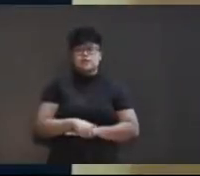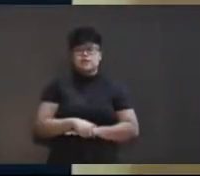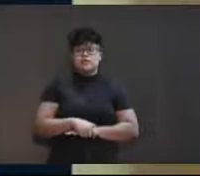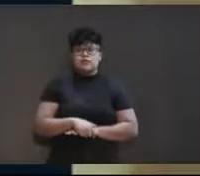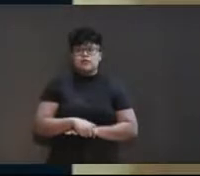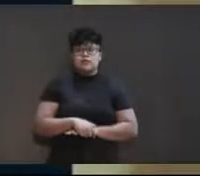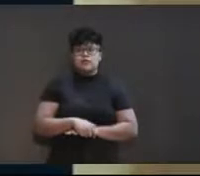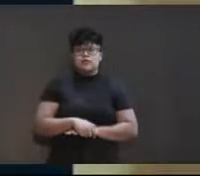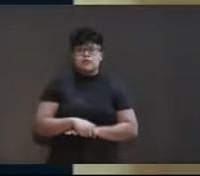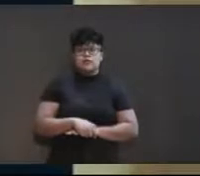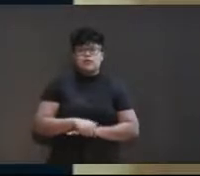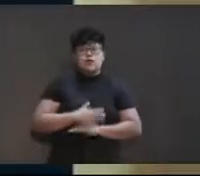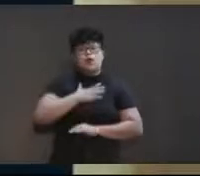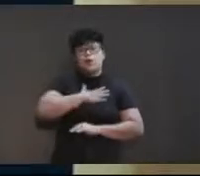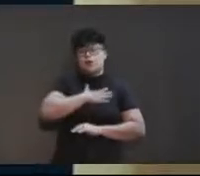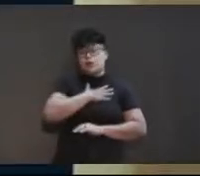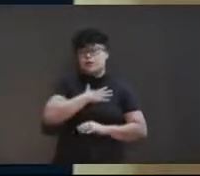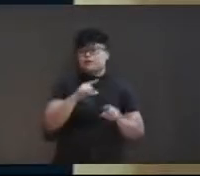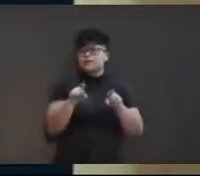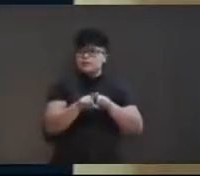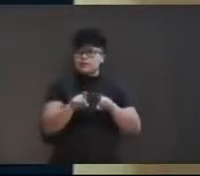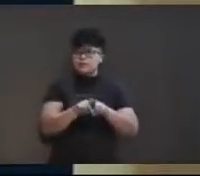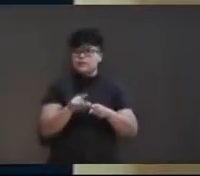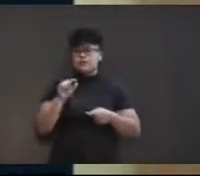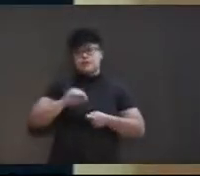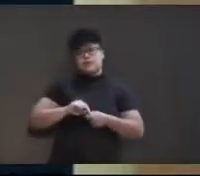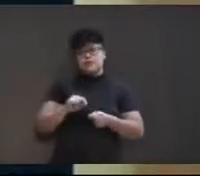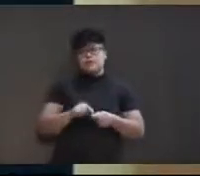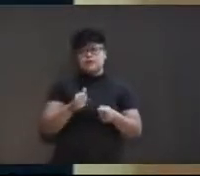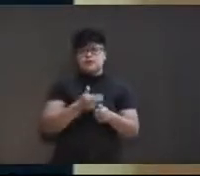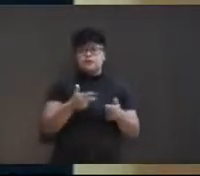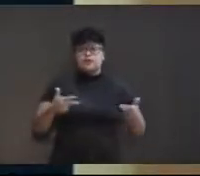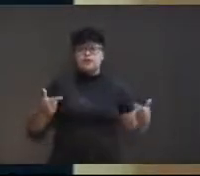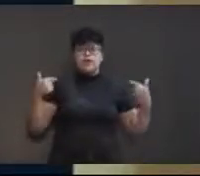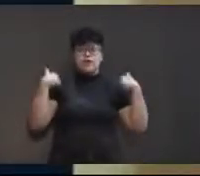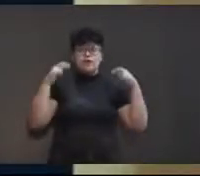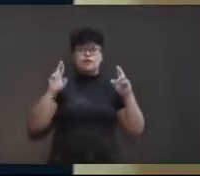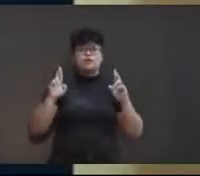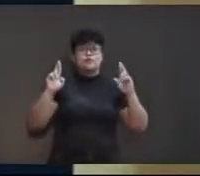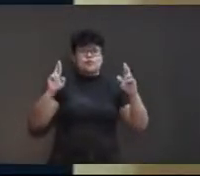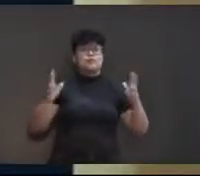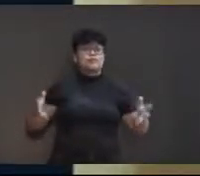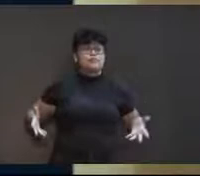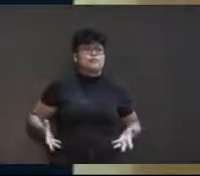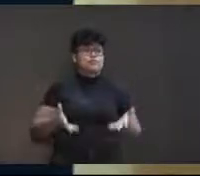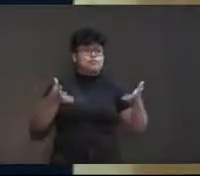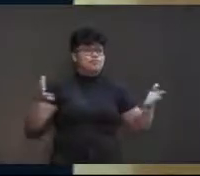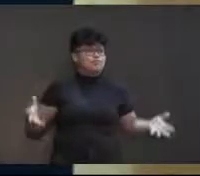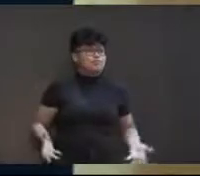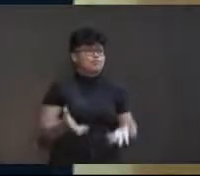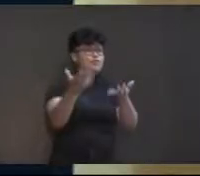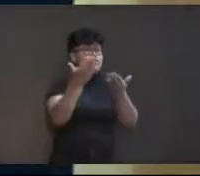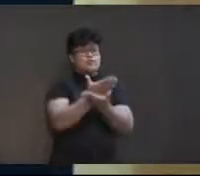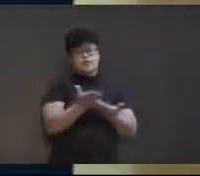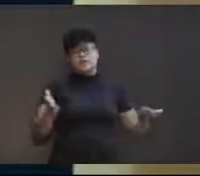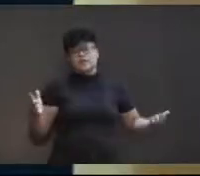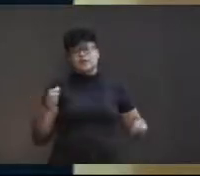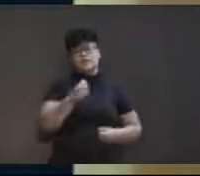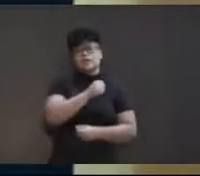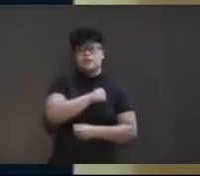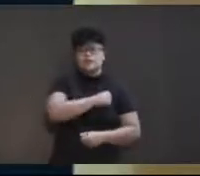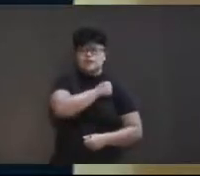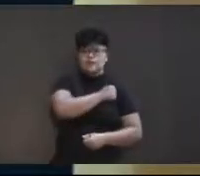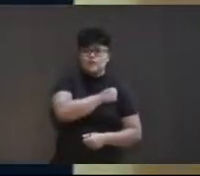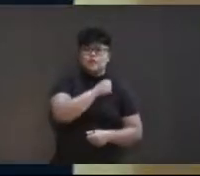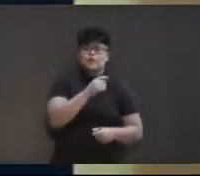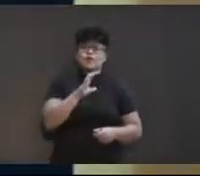que eu gosto também muito de fazer e espero estimular alunos que gostem de matemática também